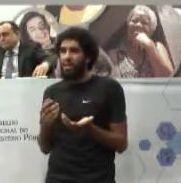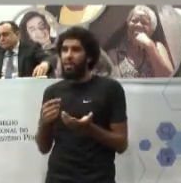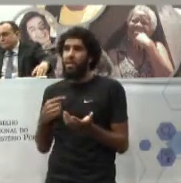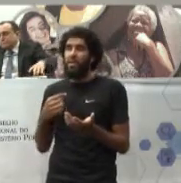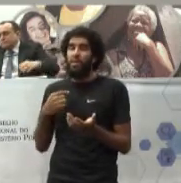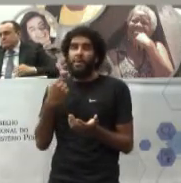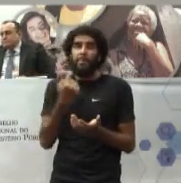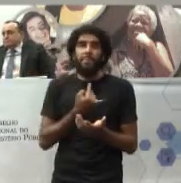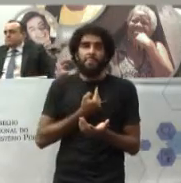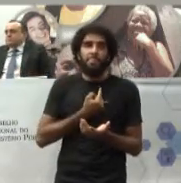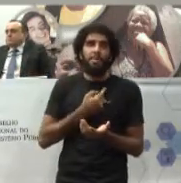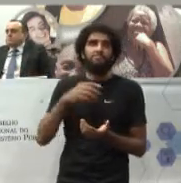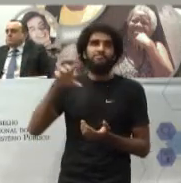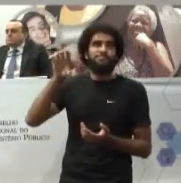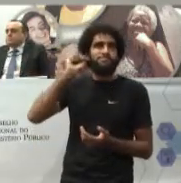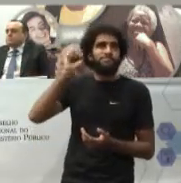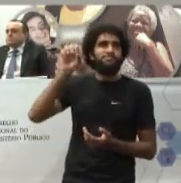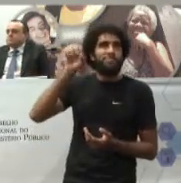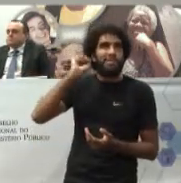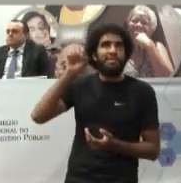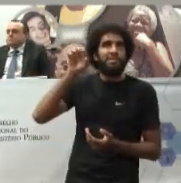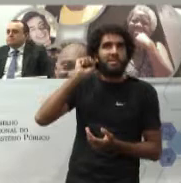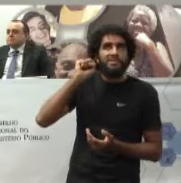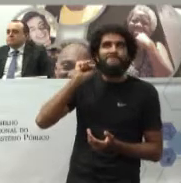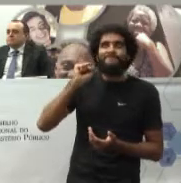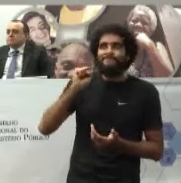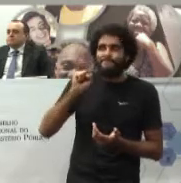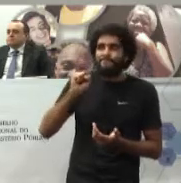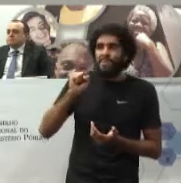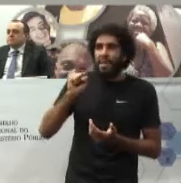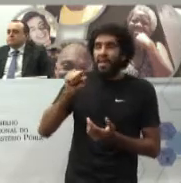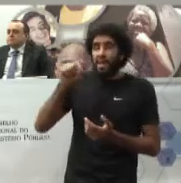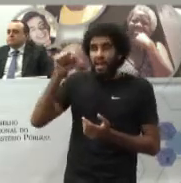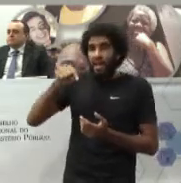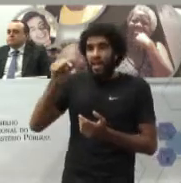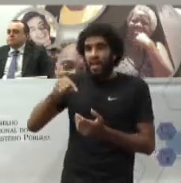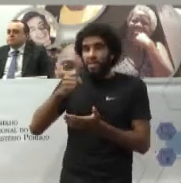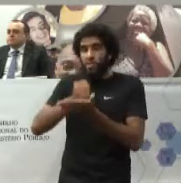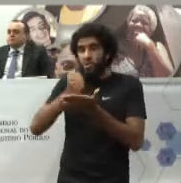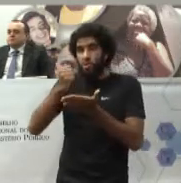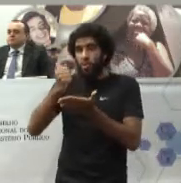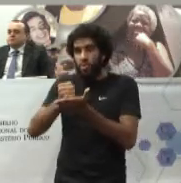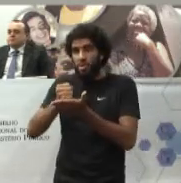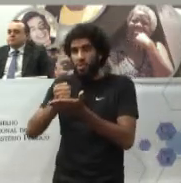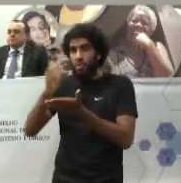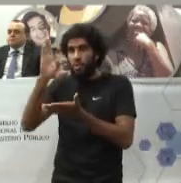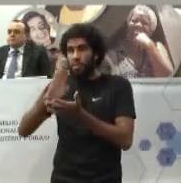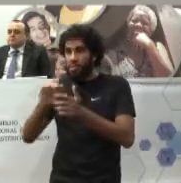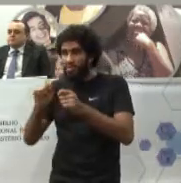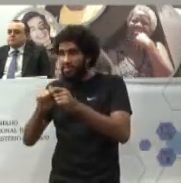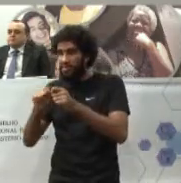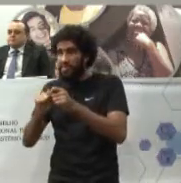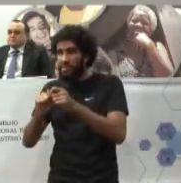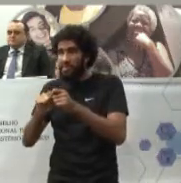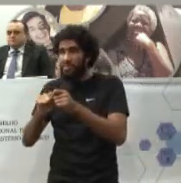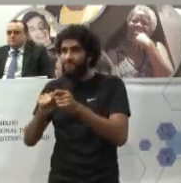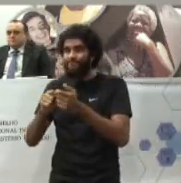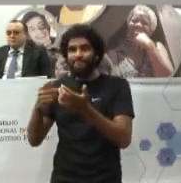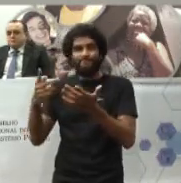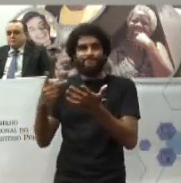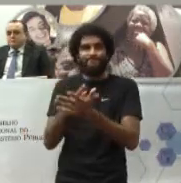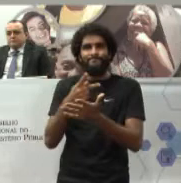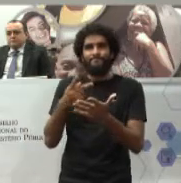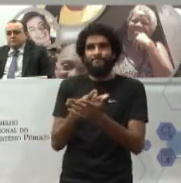reiteradamente reiteradamente que esse contrato social que o brasil estabeleceu é algo que inviabiliza o desenvolvimento